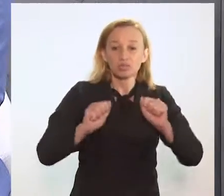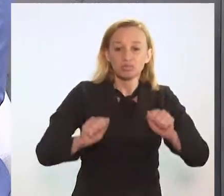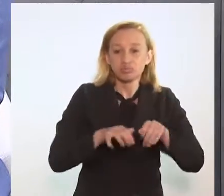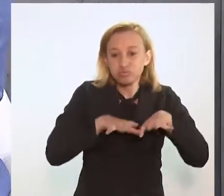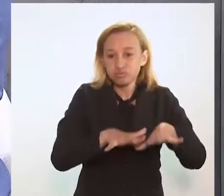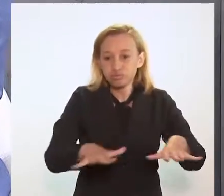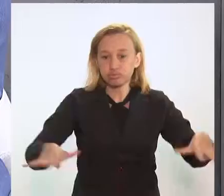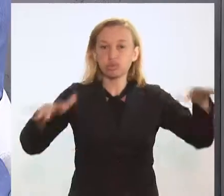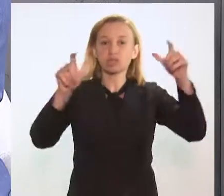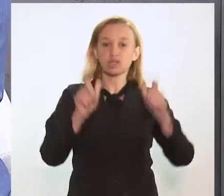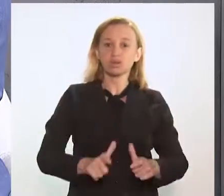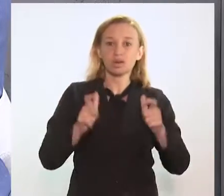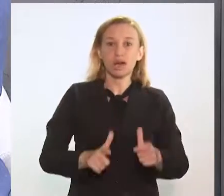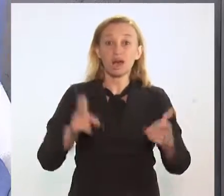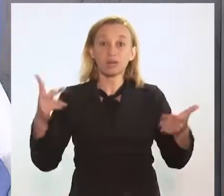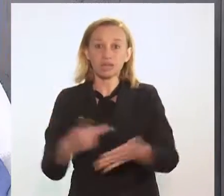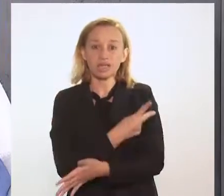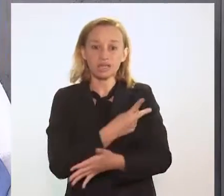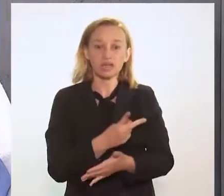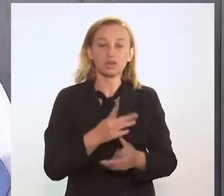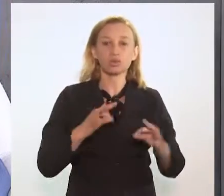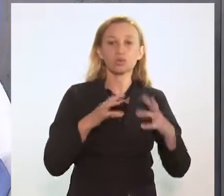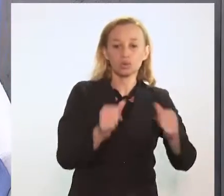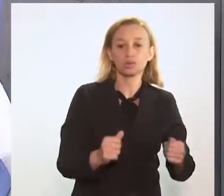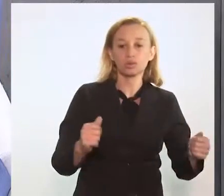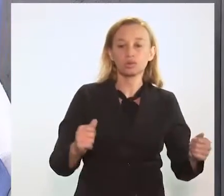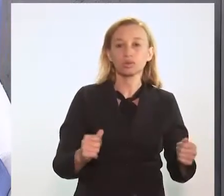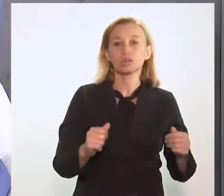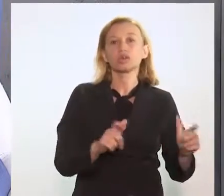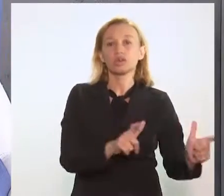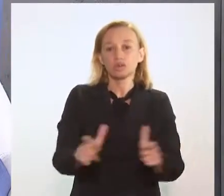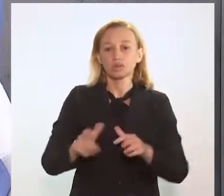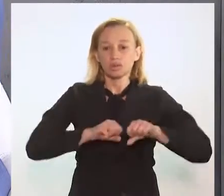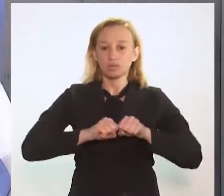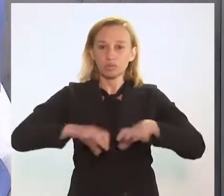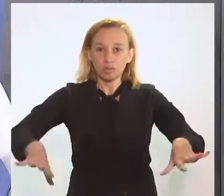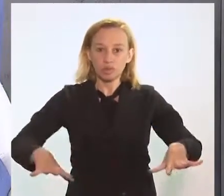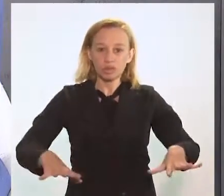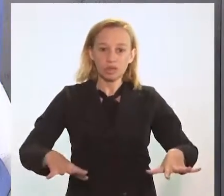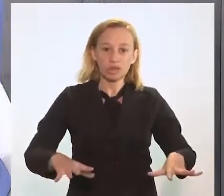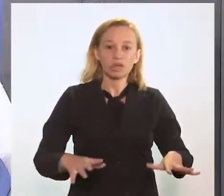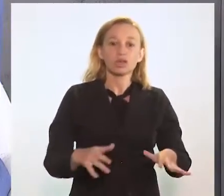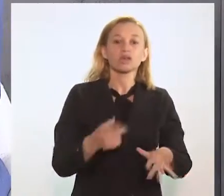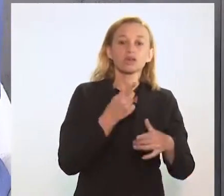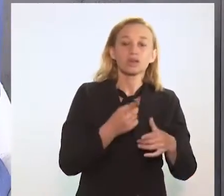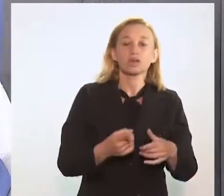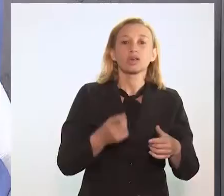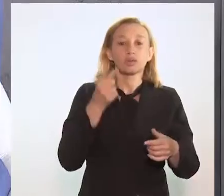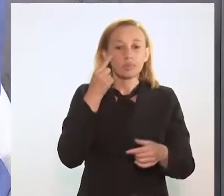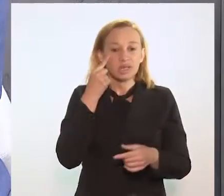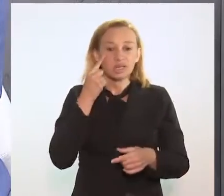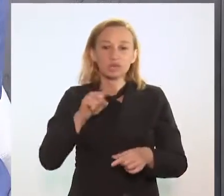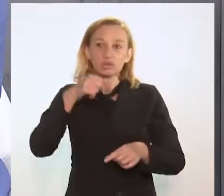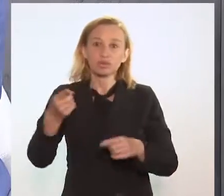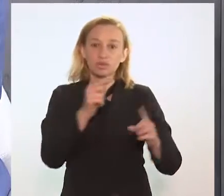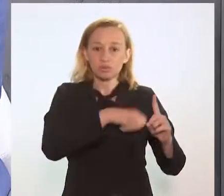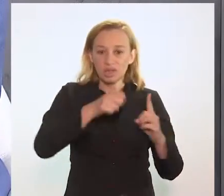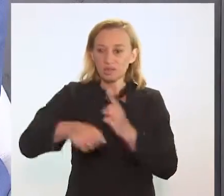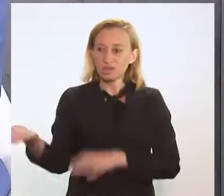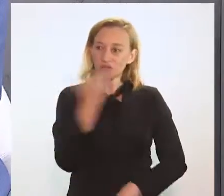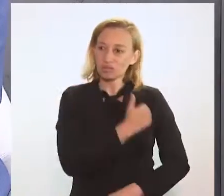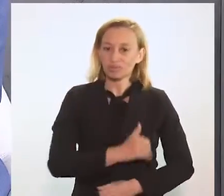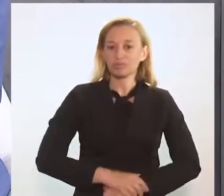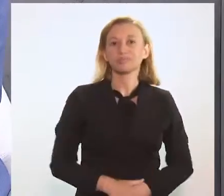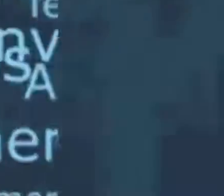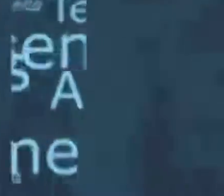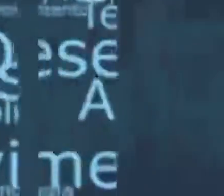desse setor vem acontecendo, quais as mudanças que estão ocorrendo por conta da pandemia e as perspectivas de mercado para os próximos meses.